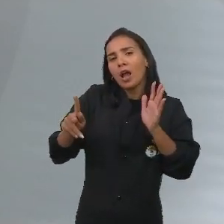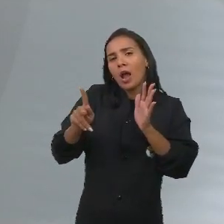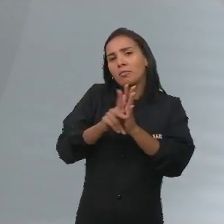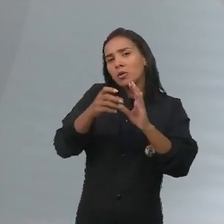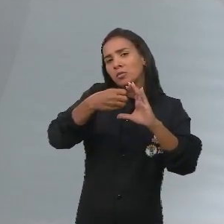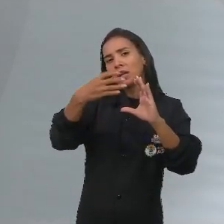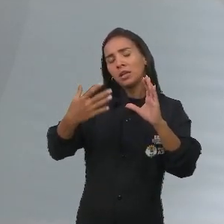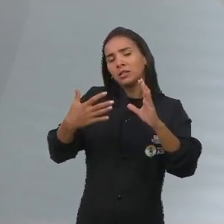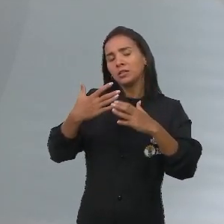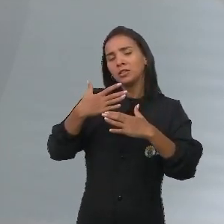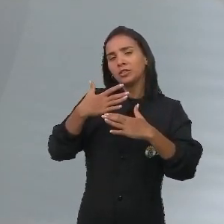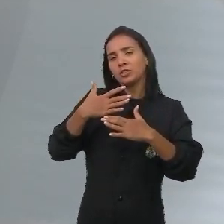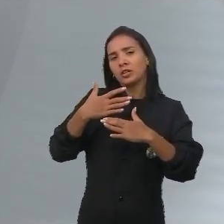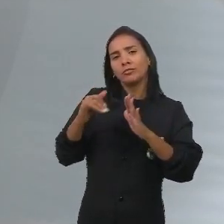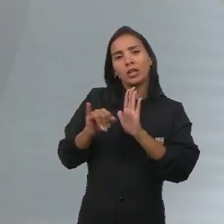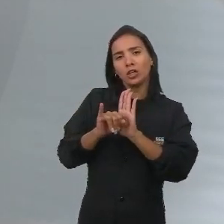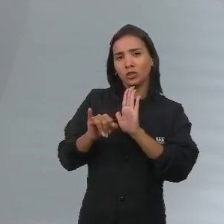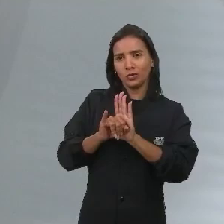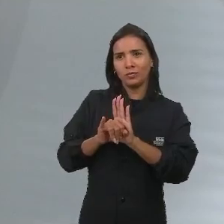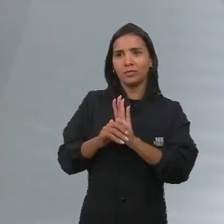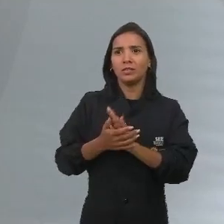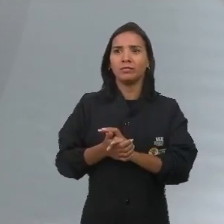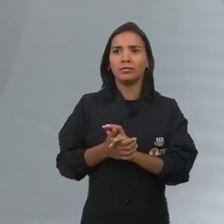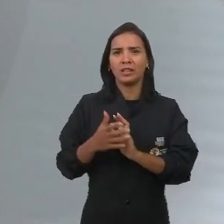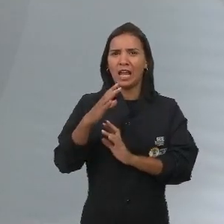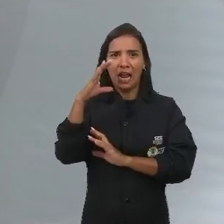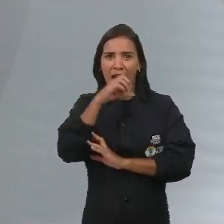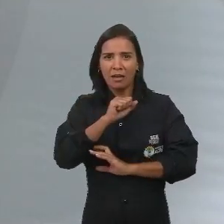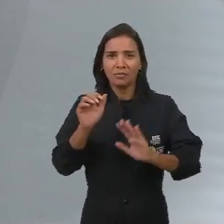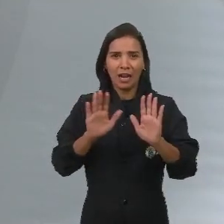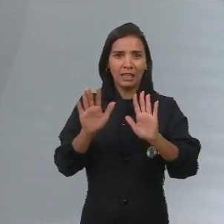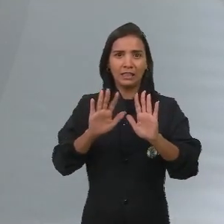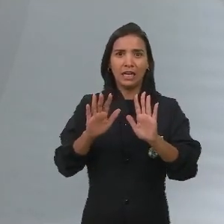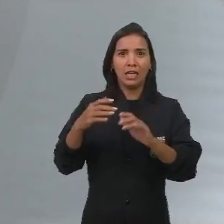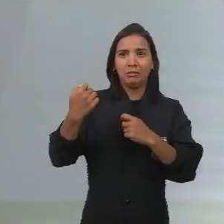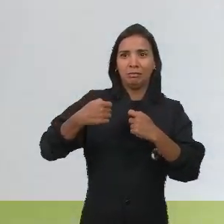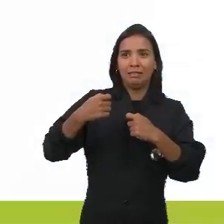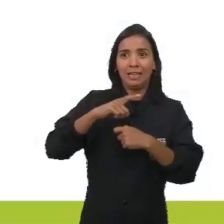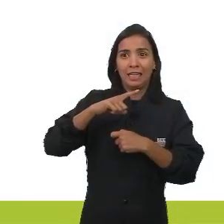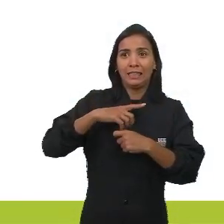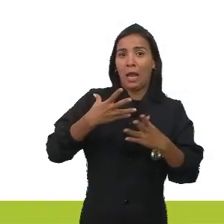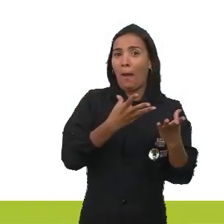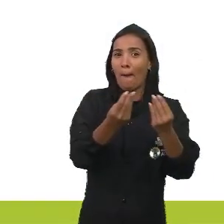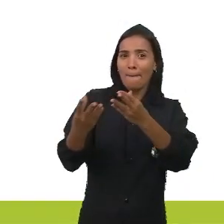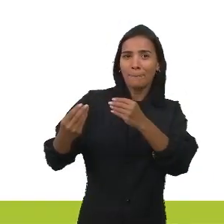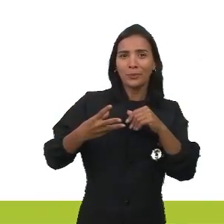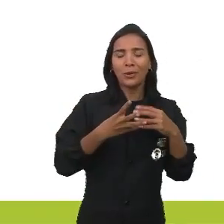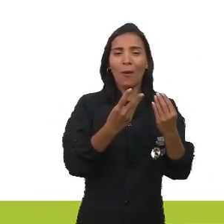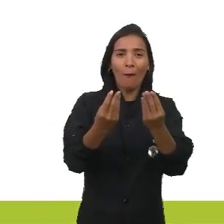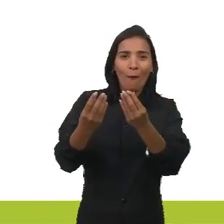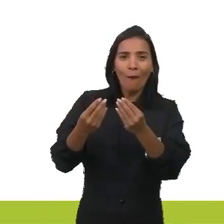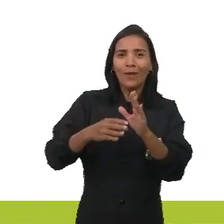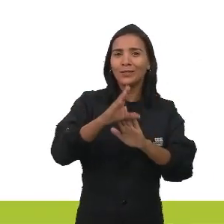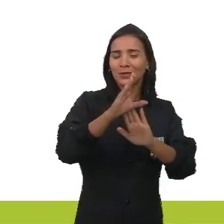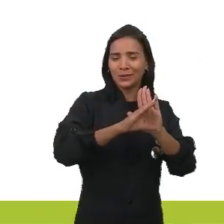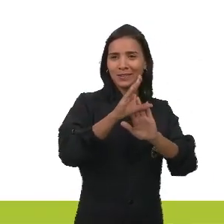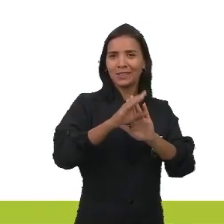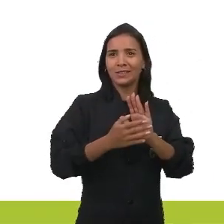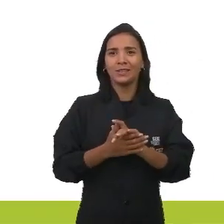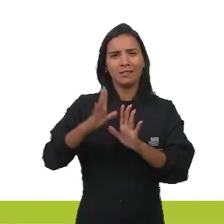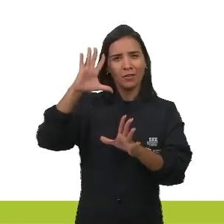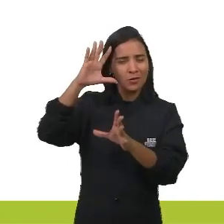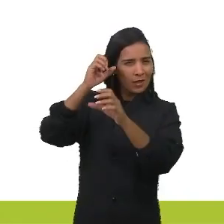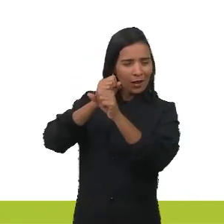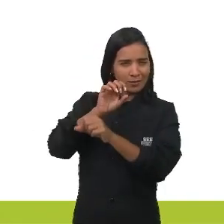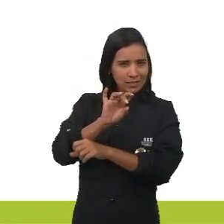compreendido respira tá acelerado tá acelerado nada que ainda tem muuito coisa pra gente aprender Então vamos lá ó revisar que vocês isso aqui você tudo vocês já